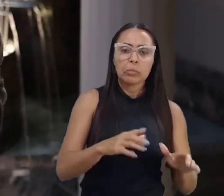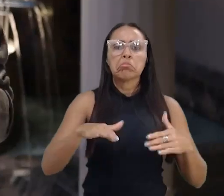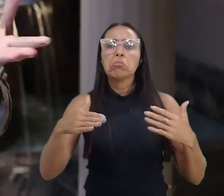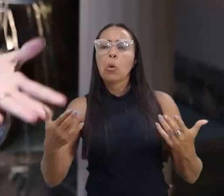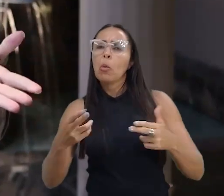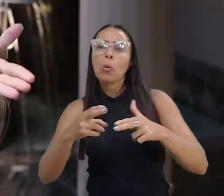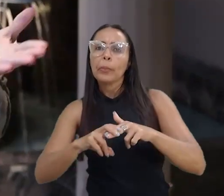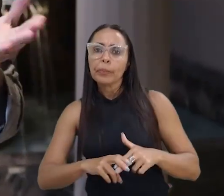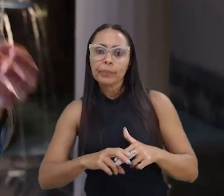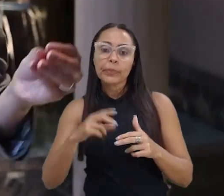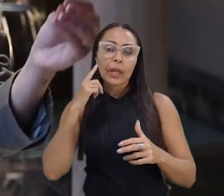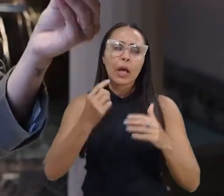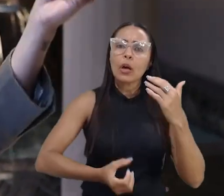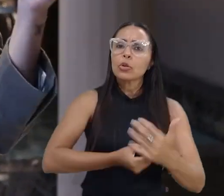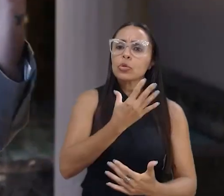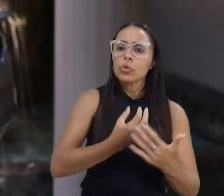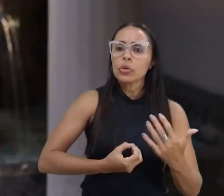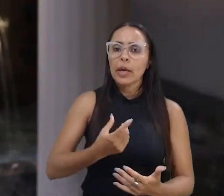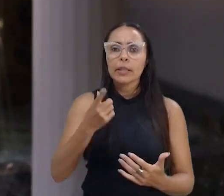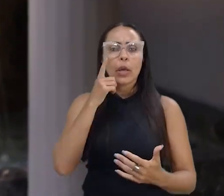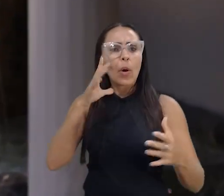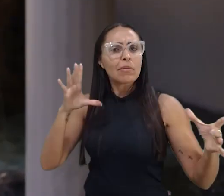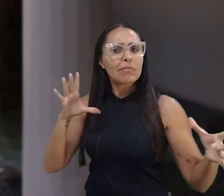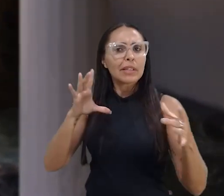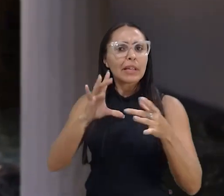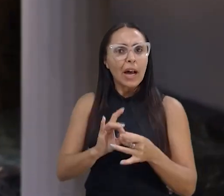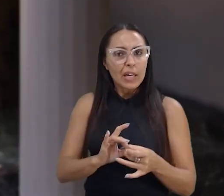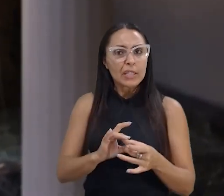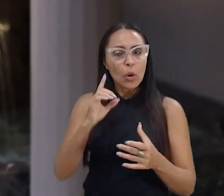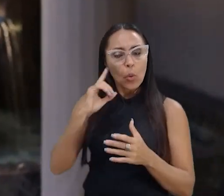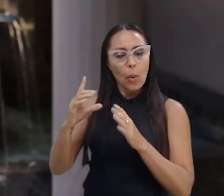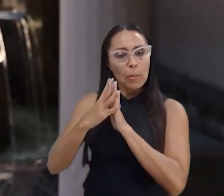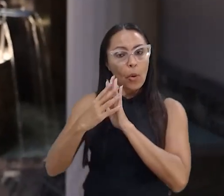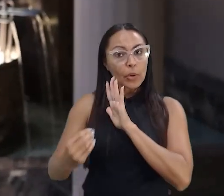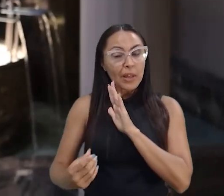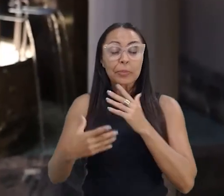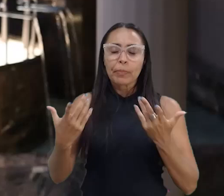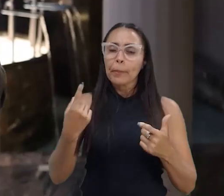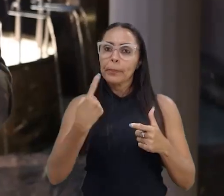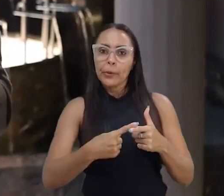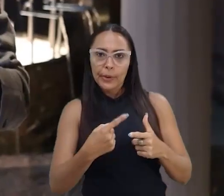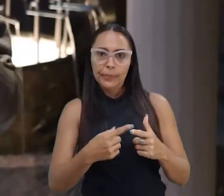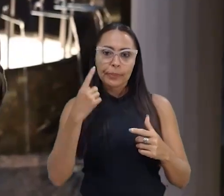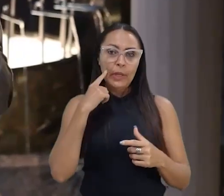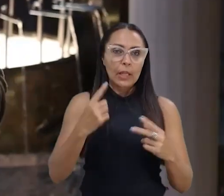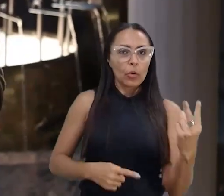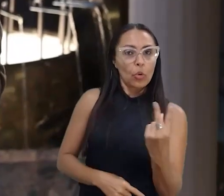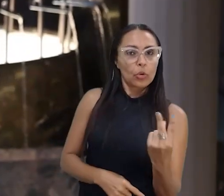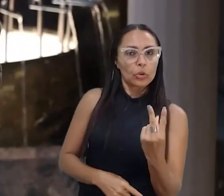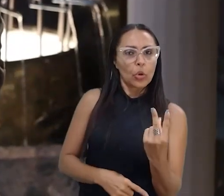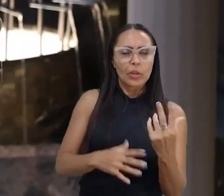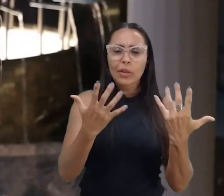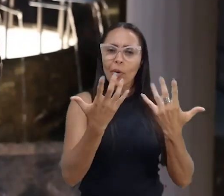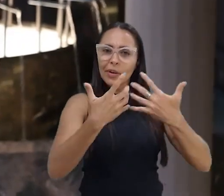motivo? Tendência surge e tem uma ligação muito forte com a parte da moda. Por quê? Tendência e moda estão super atrelados